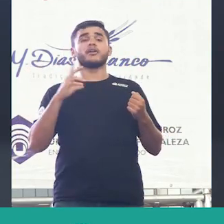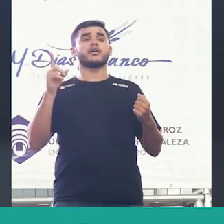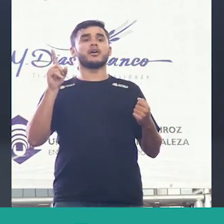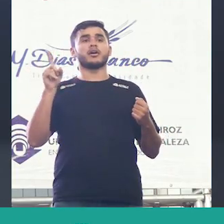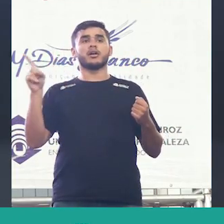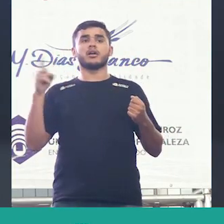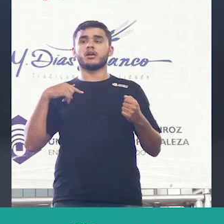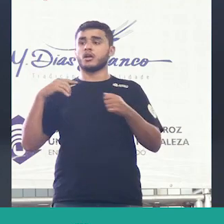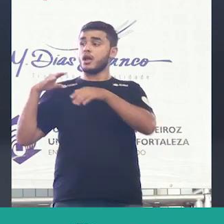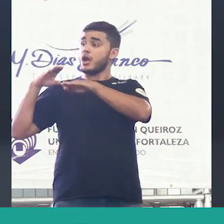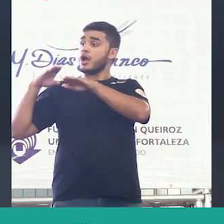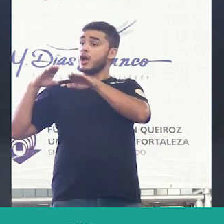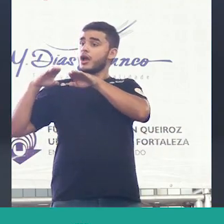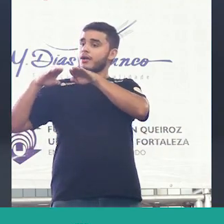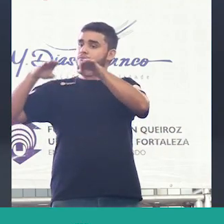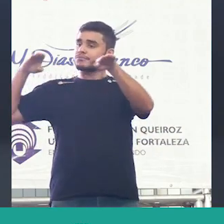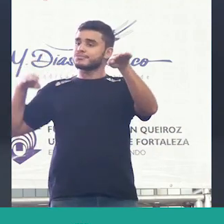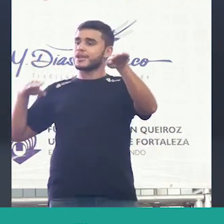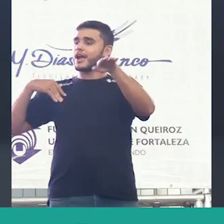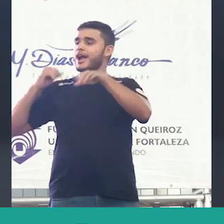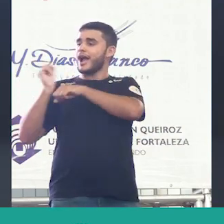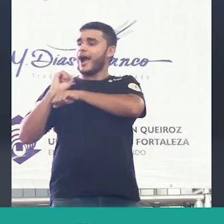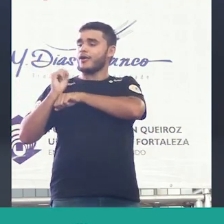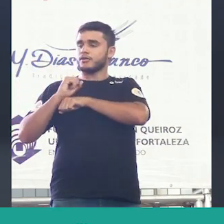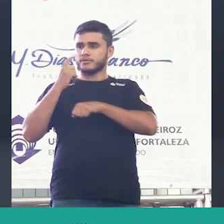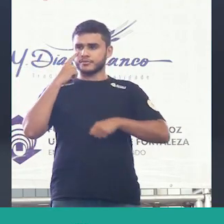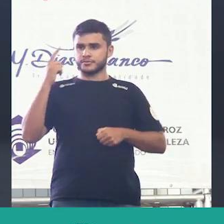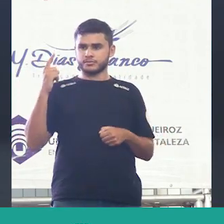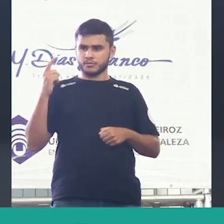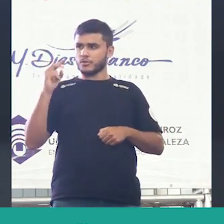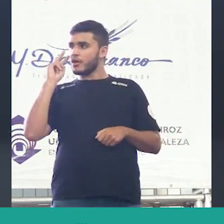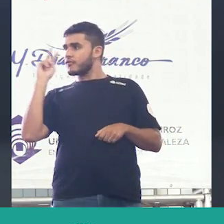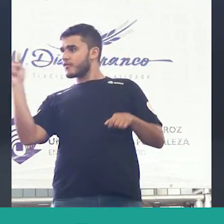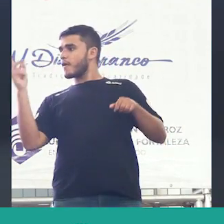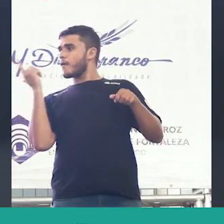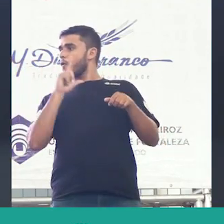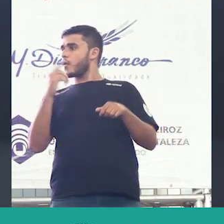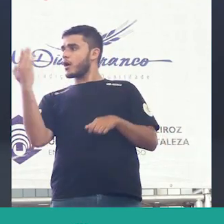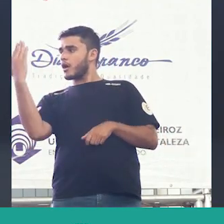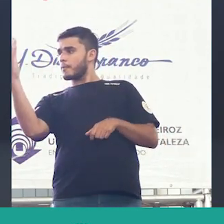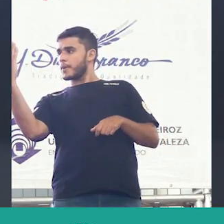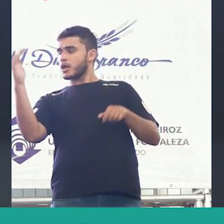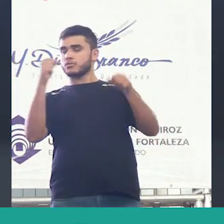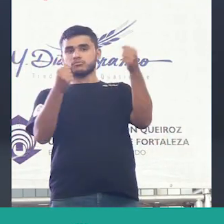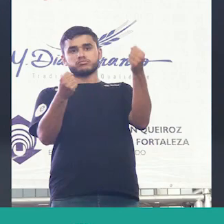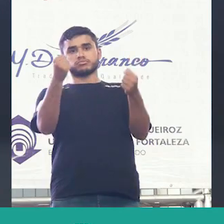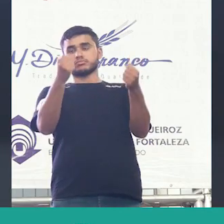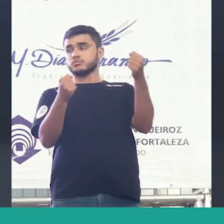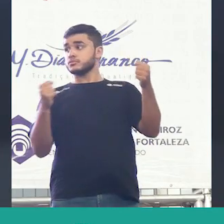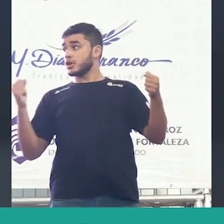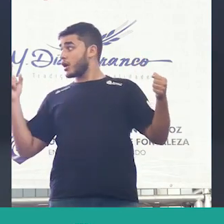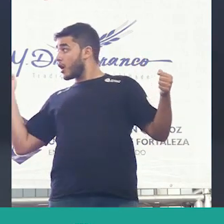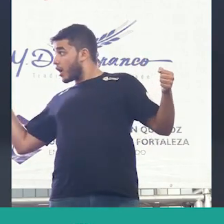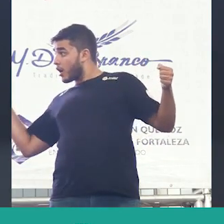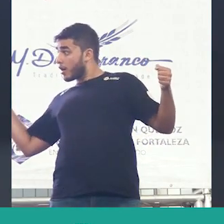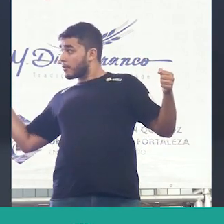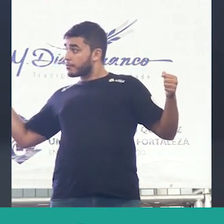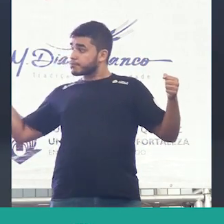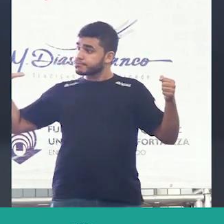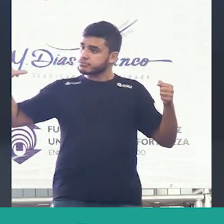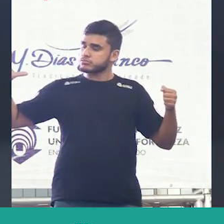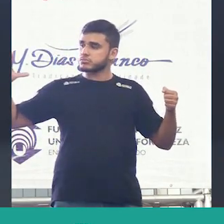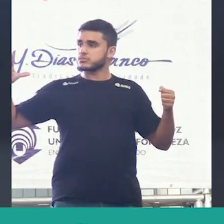vê a imagem do carro que está atrás. A luz sai do carro que está atrás, bate no retrovisor,